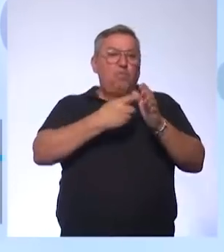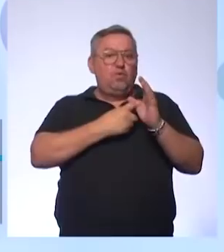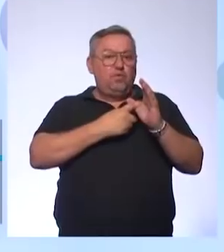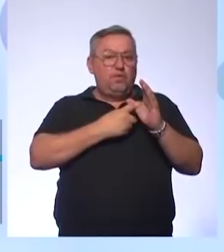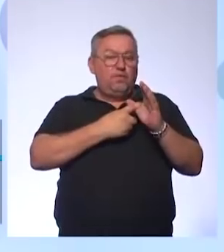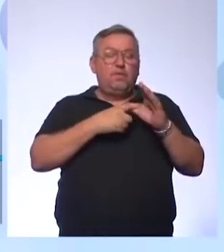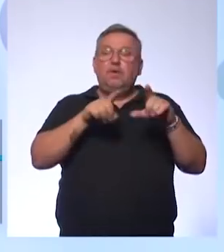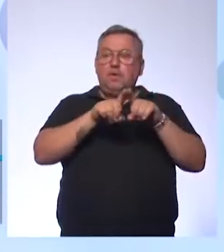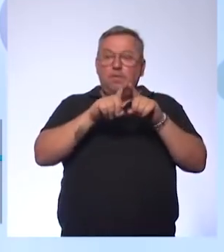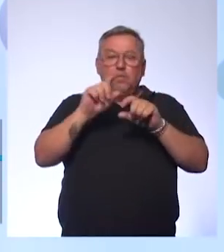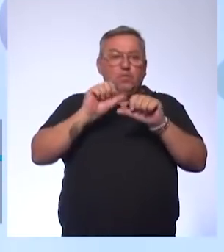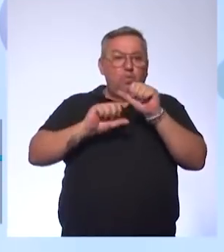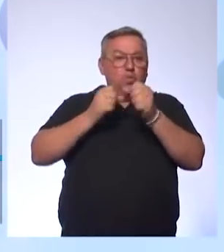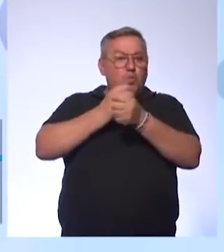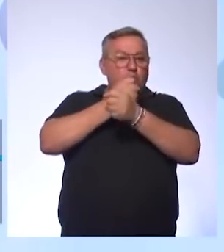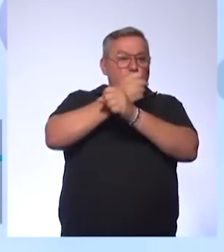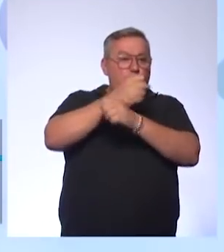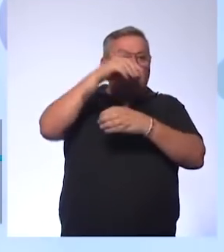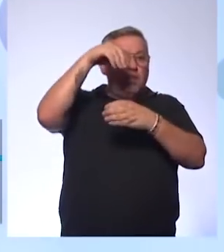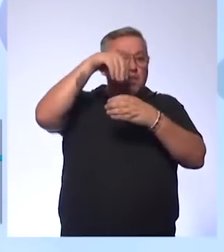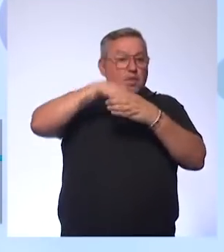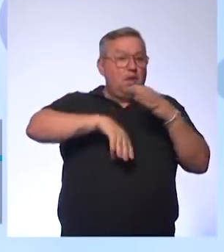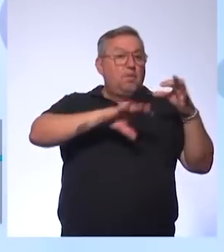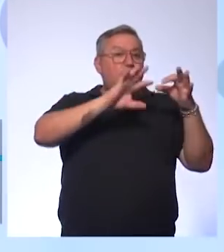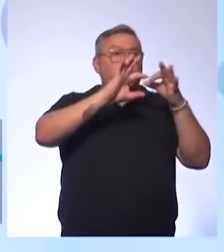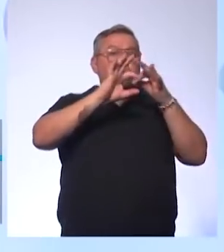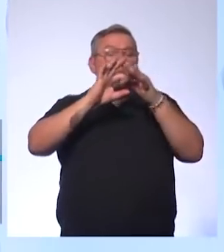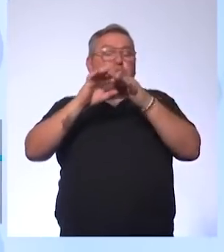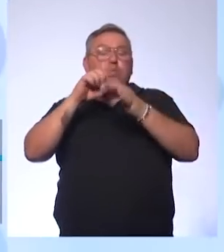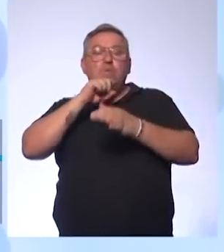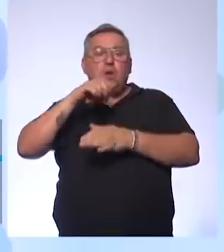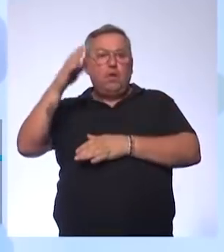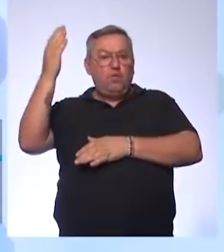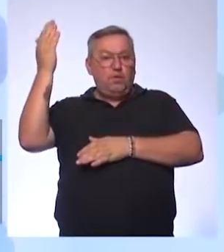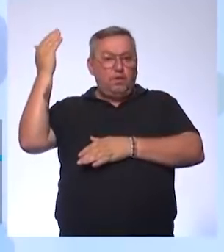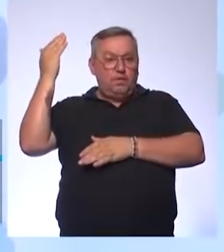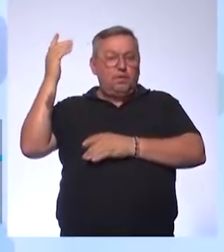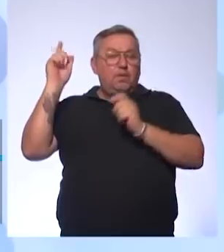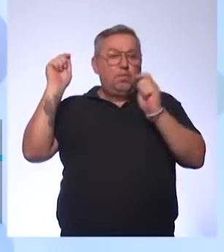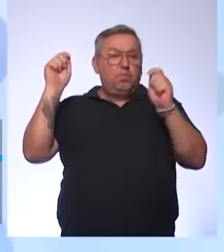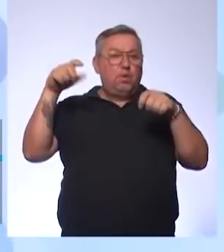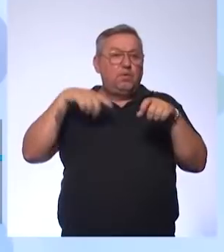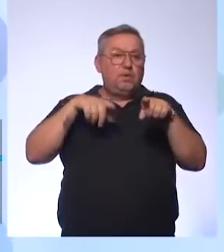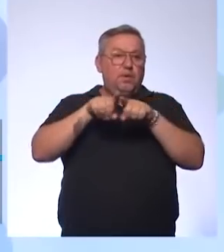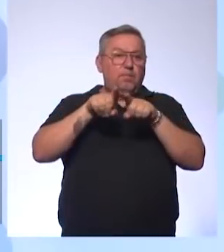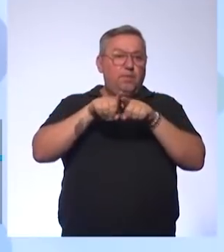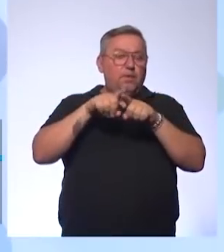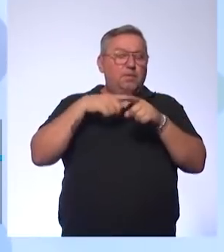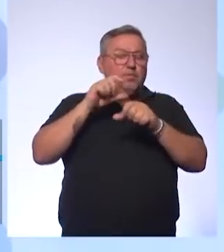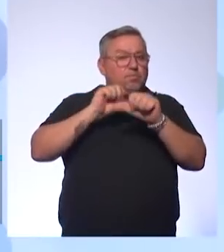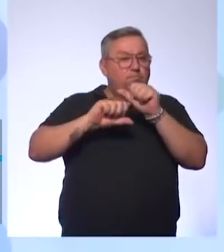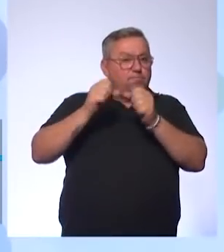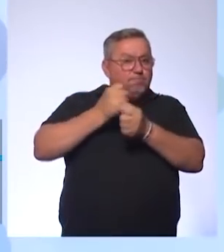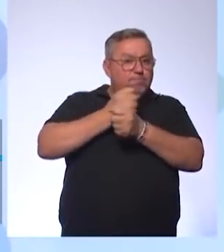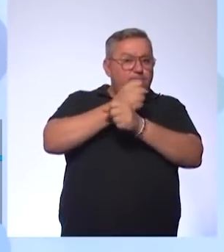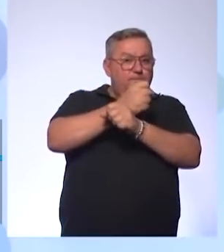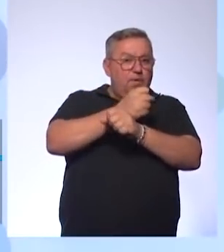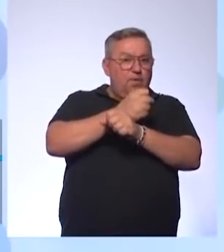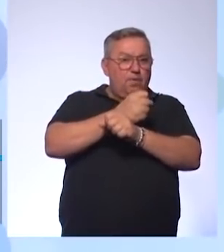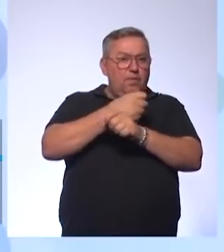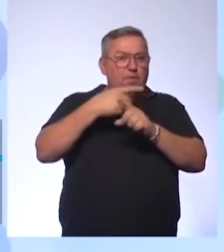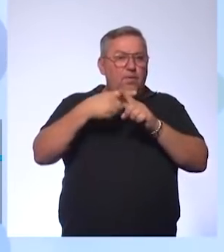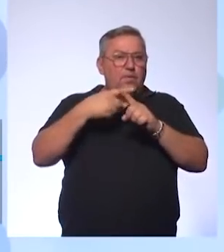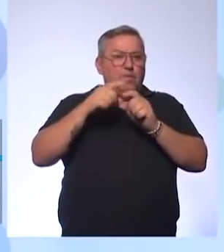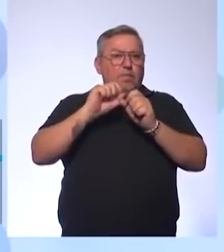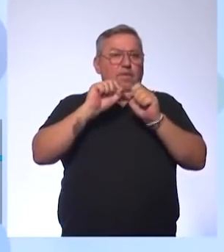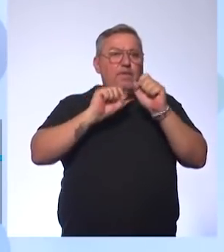um escravo dentro desse contexto da antiguidade agora, tá bom, pessoal? Eu posso também ser um escravo por